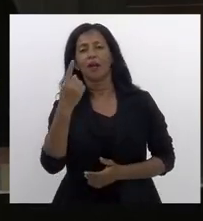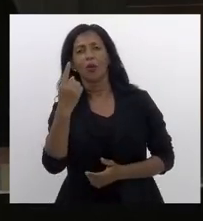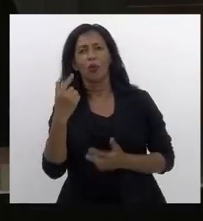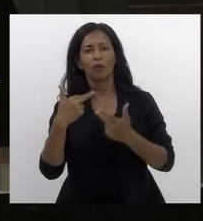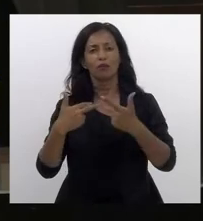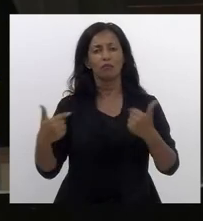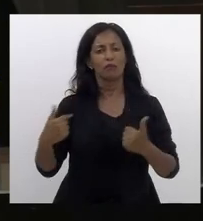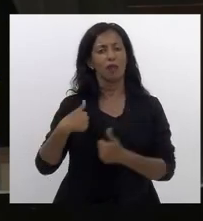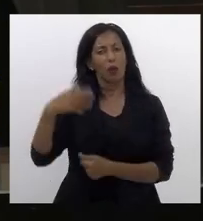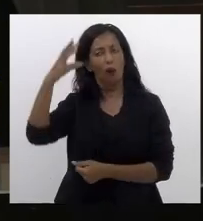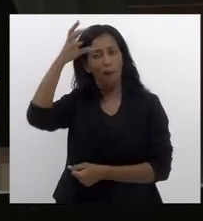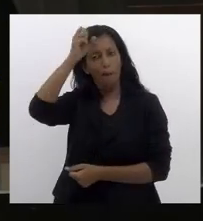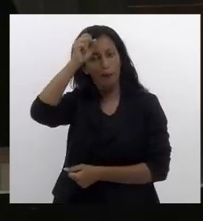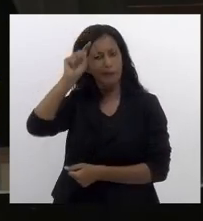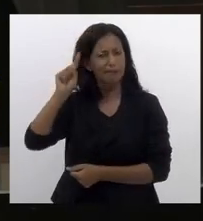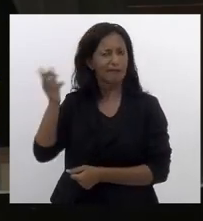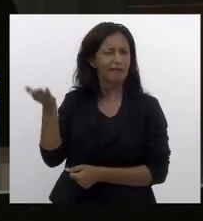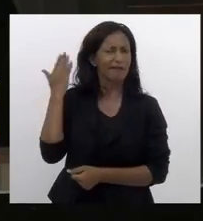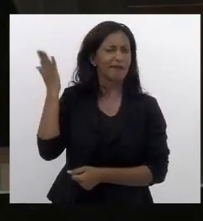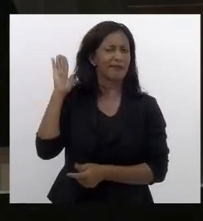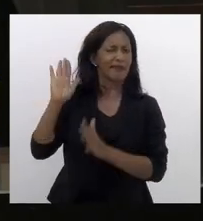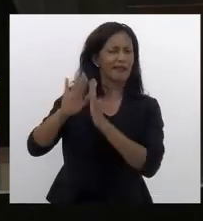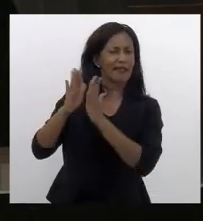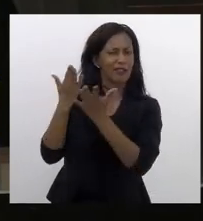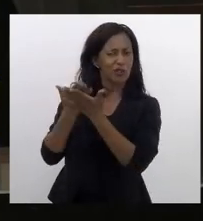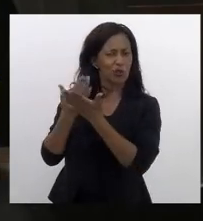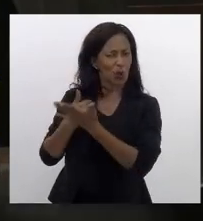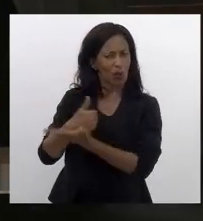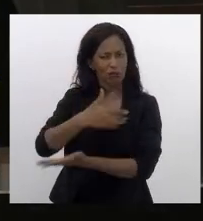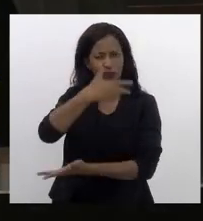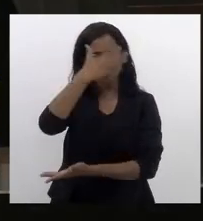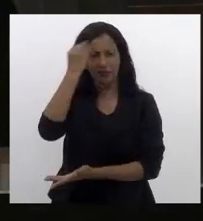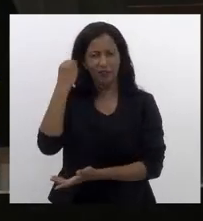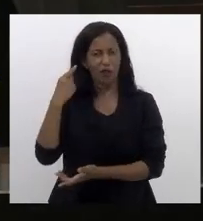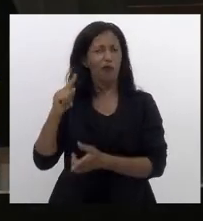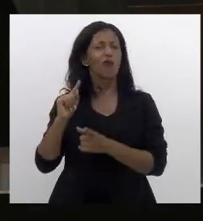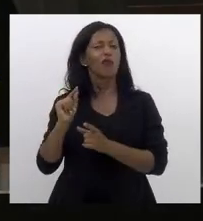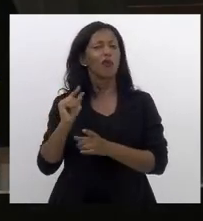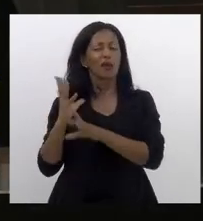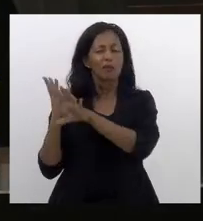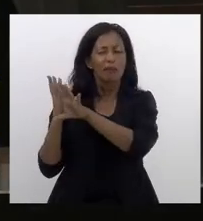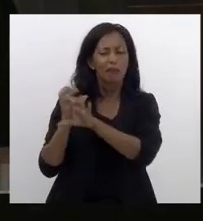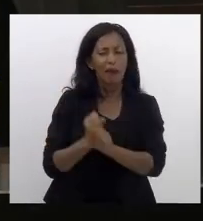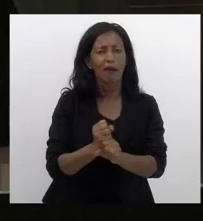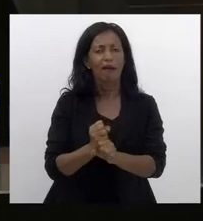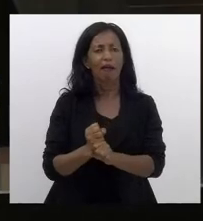eu aprendi na escola, e não esqueci, foi fazer conta, senhora presidente.